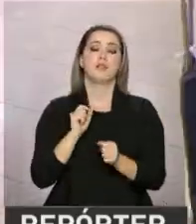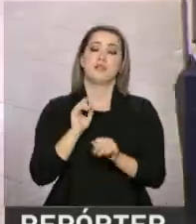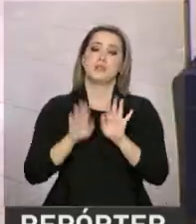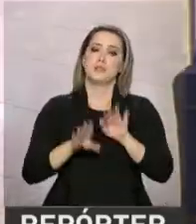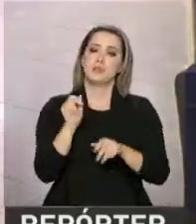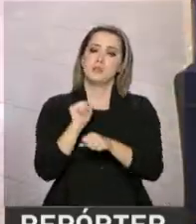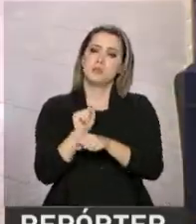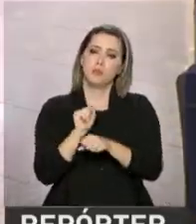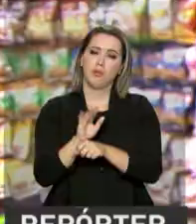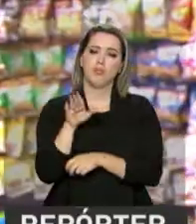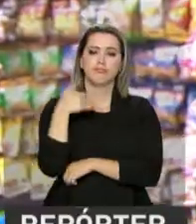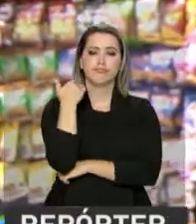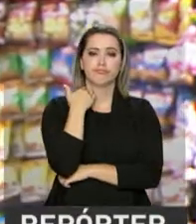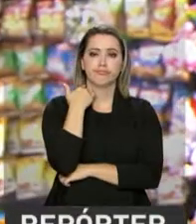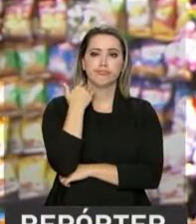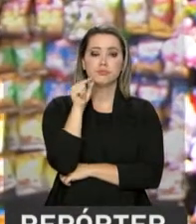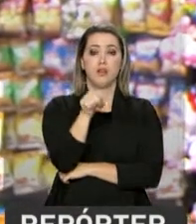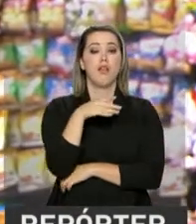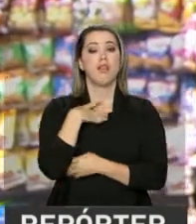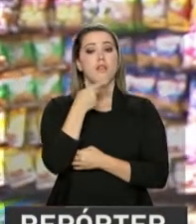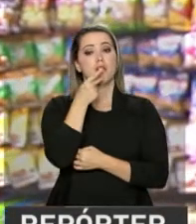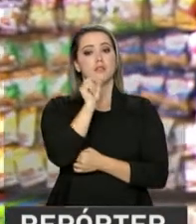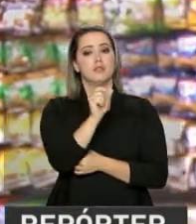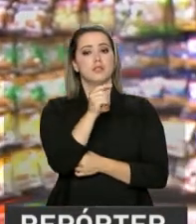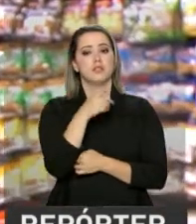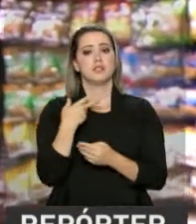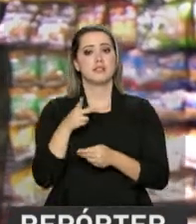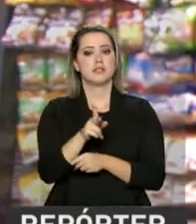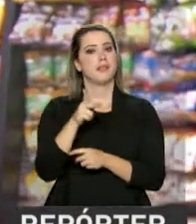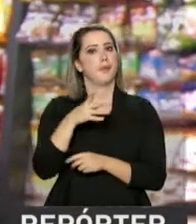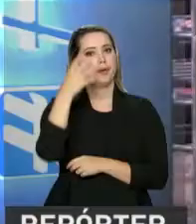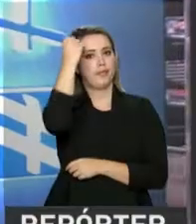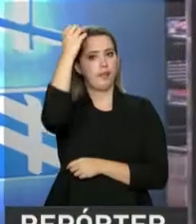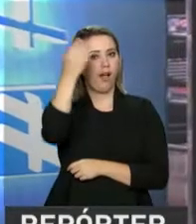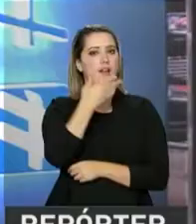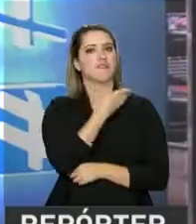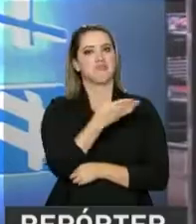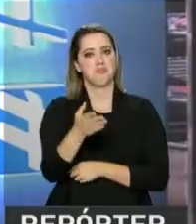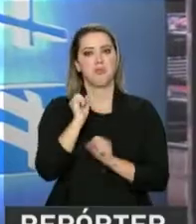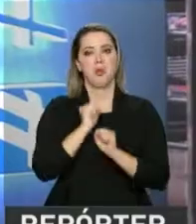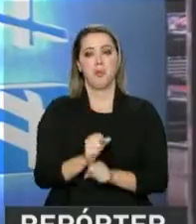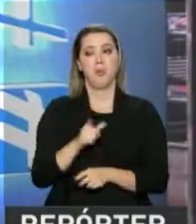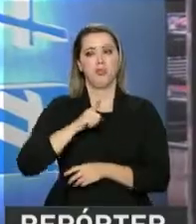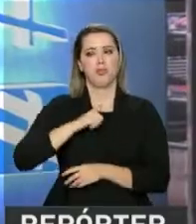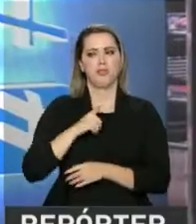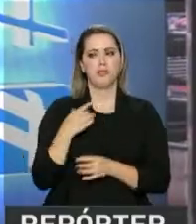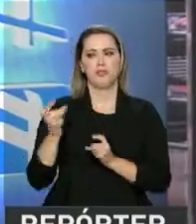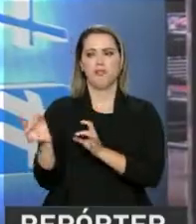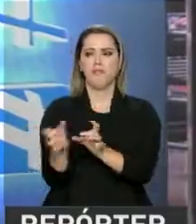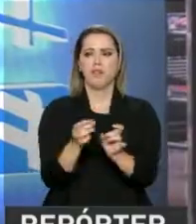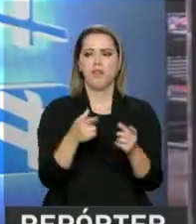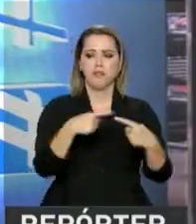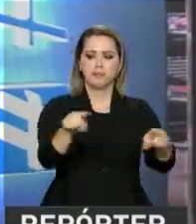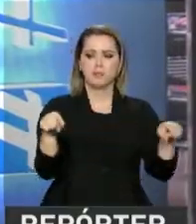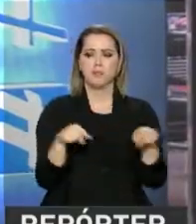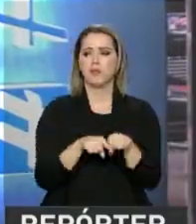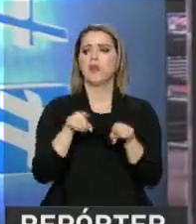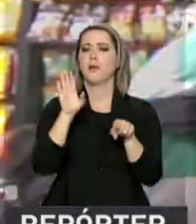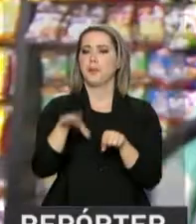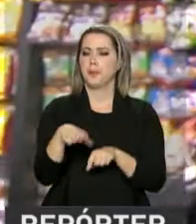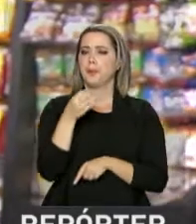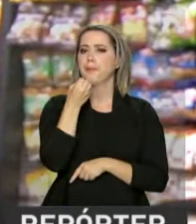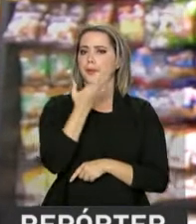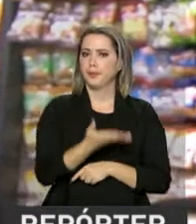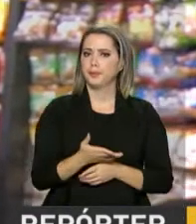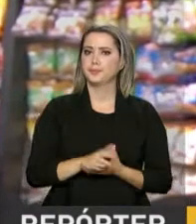pode ser cansativa para fábio que está sempre viajando a trabalho poder contar com o comércio nos terminais já alivia